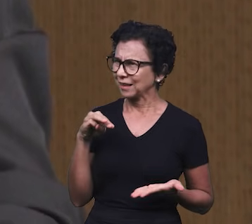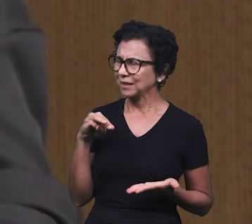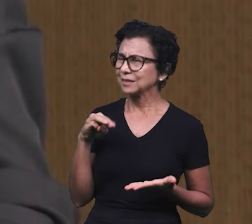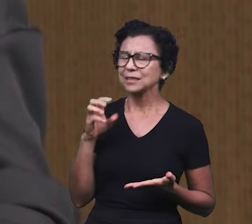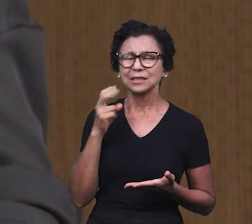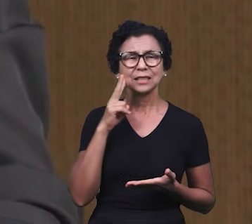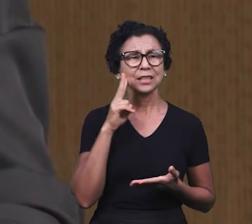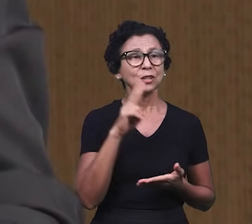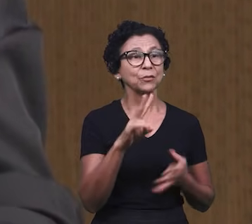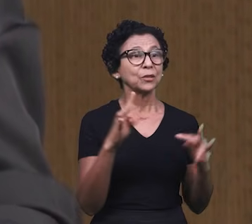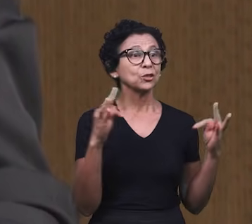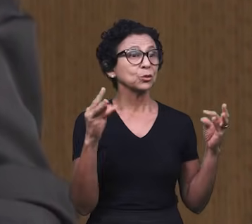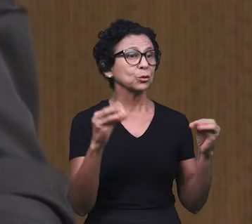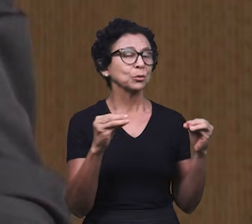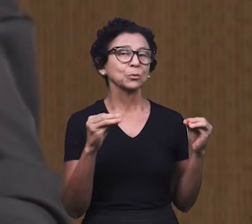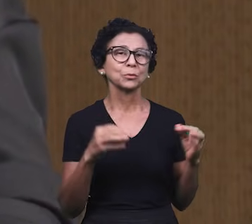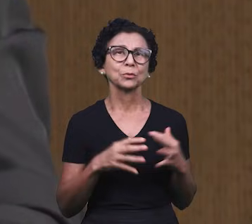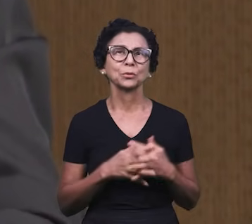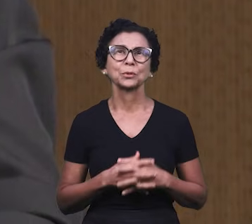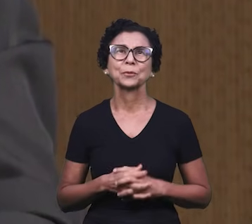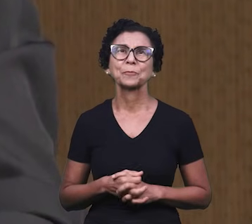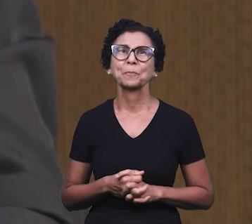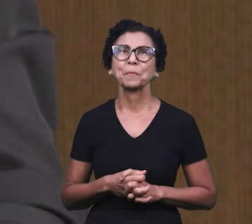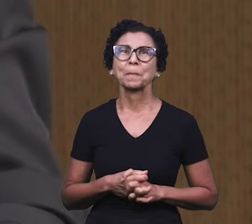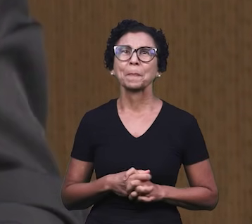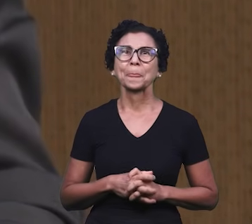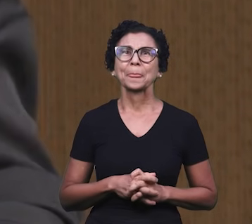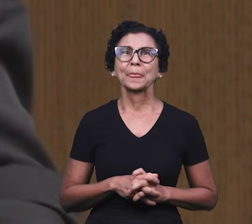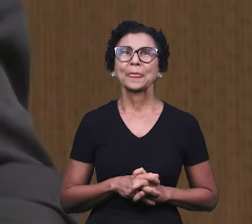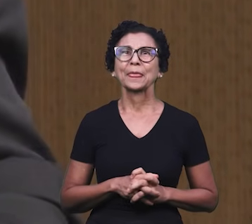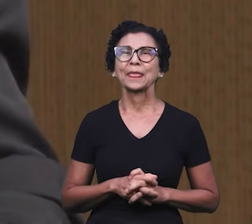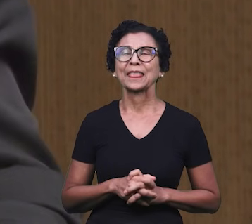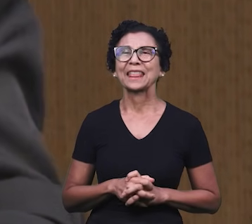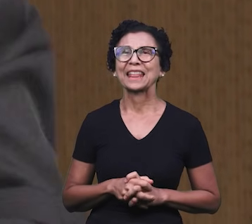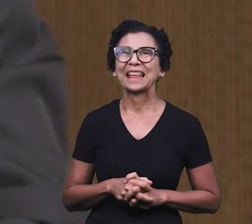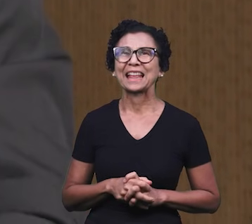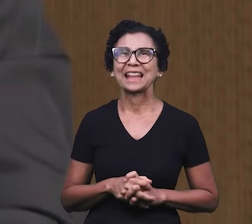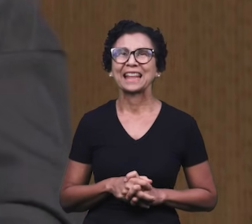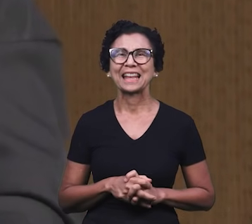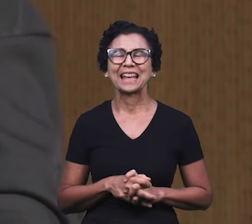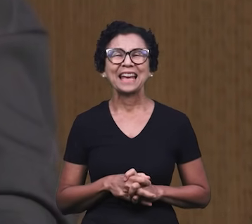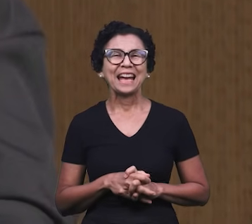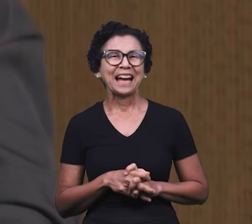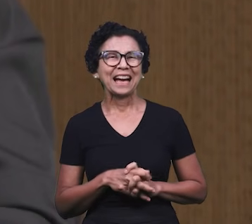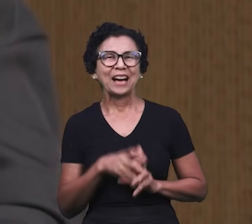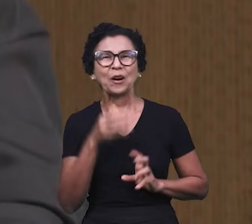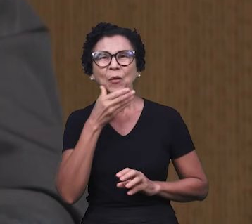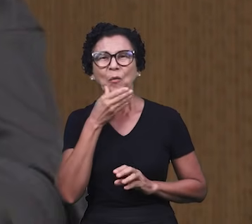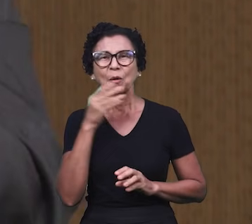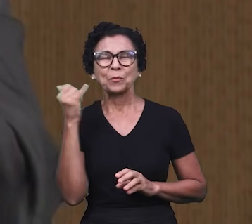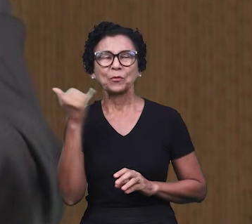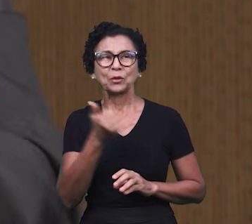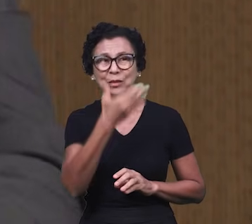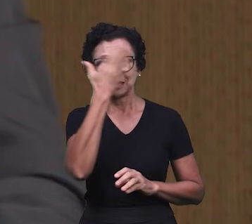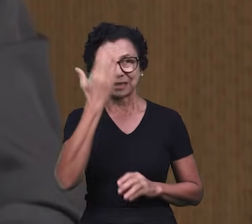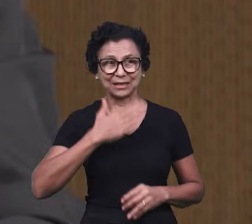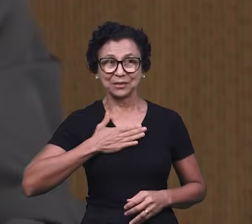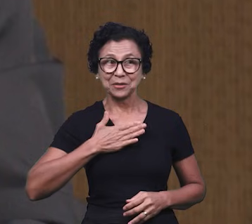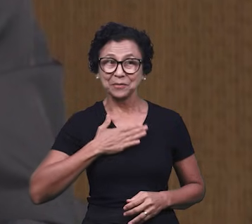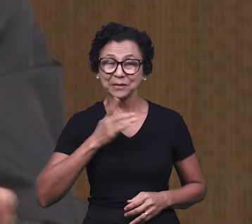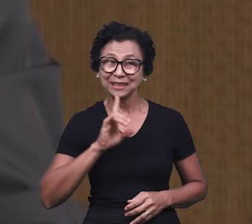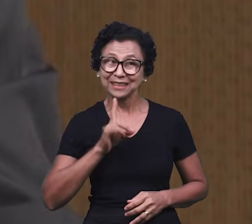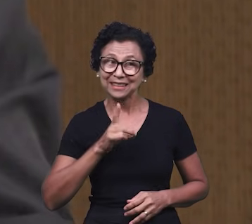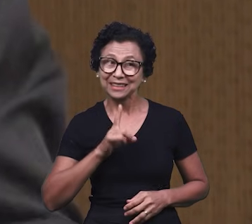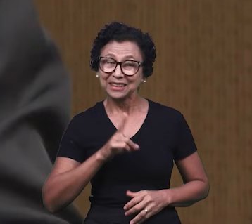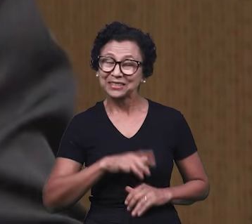News, né? Aí, no final ele ainda disse assim, não se esqueçam de mim, hein? Não se esqueçam de mim. Então,